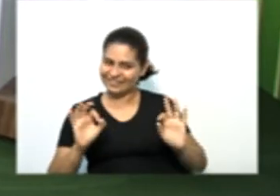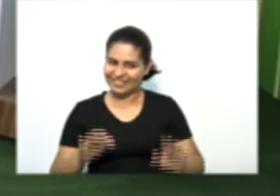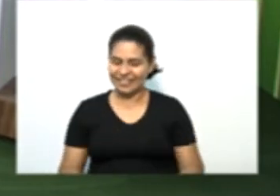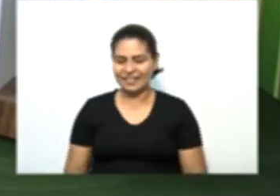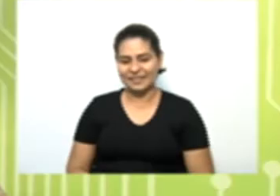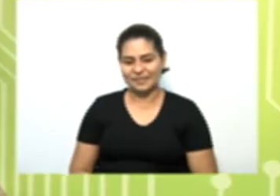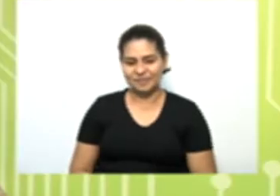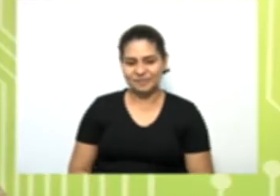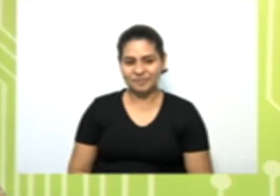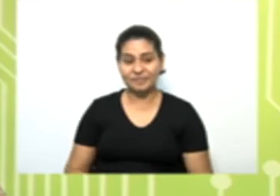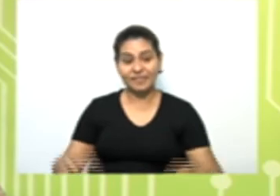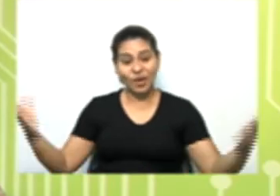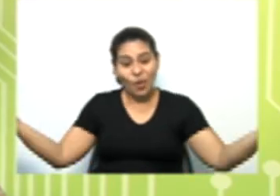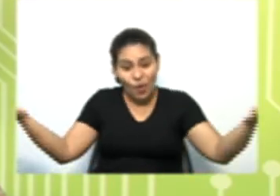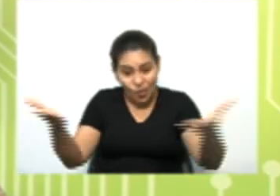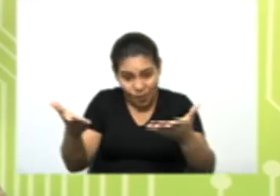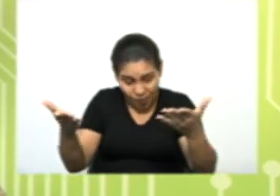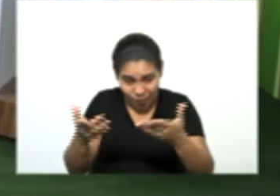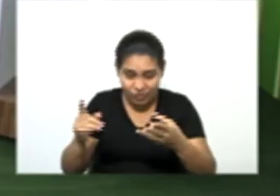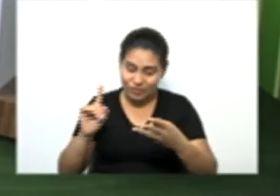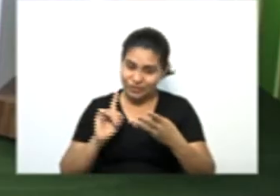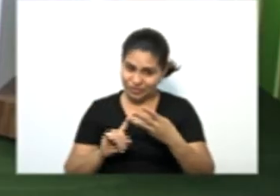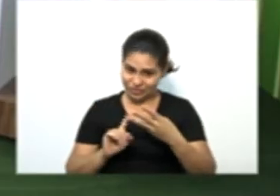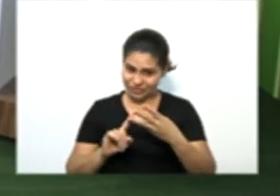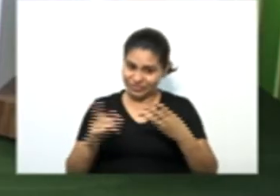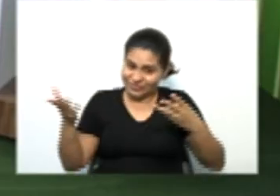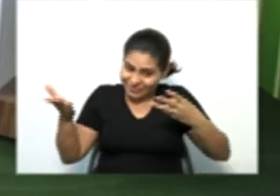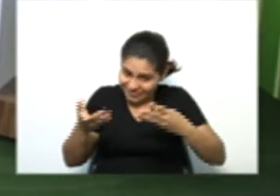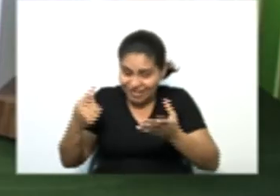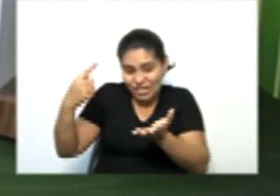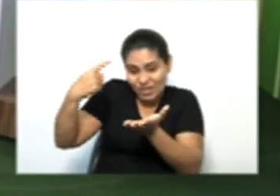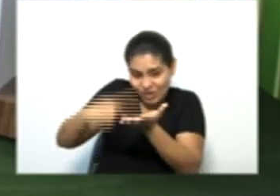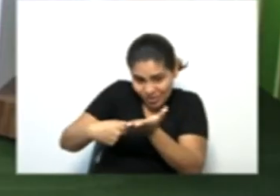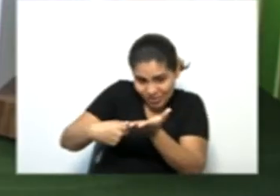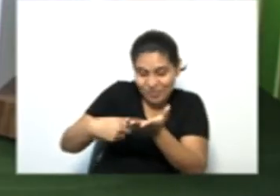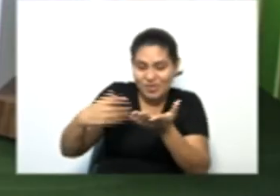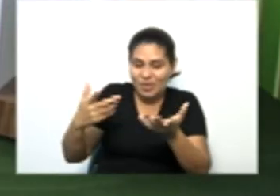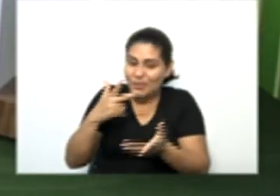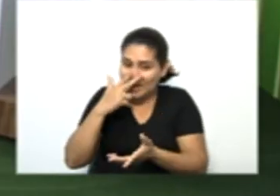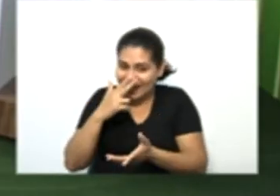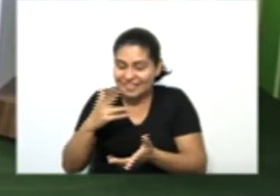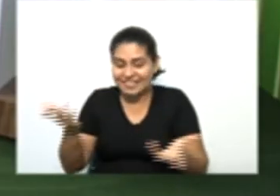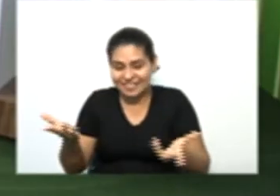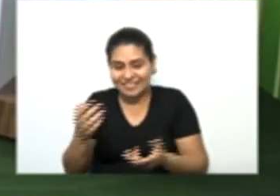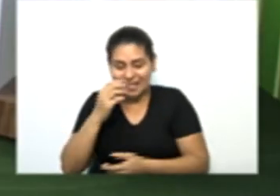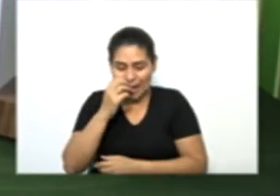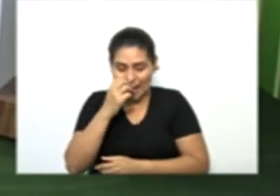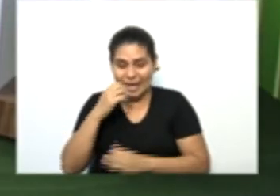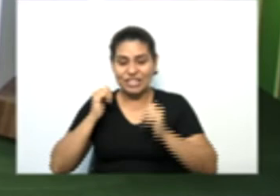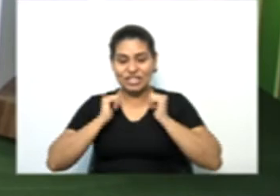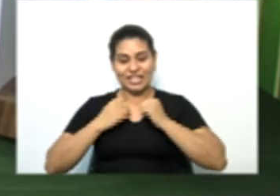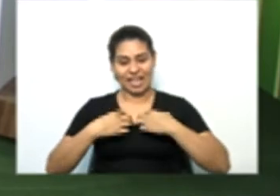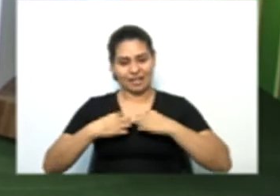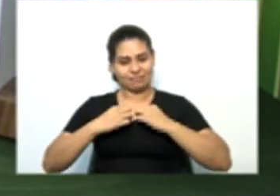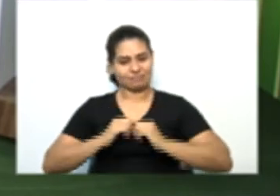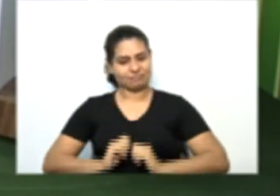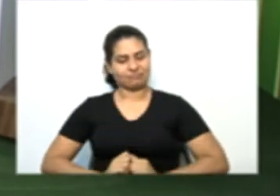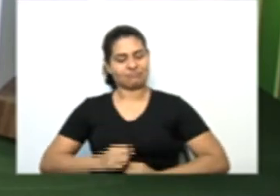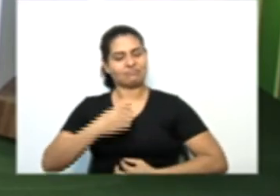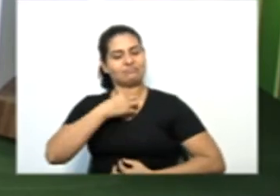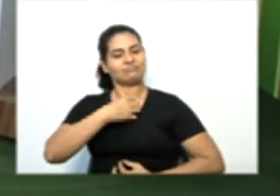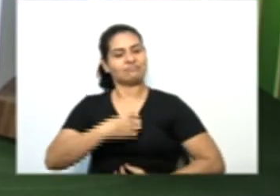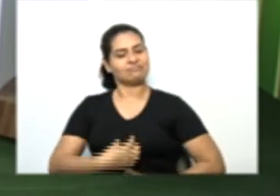é. E na terceira... Na terceira foi uma falha minha, gente. A gente tinha combinado alguma coisa e eu falhei. Não, mas na verdade, olha só,